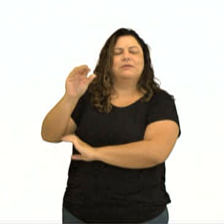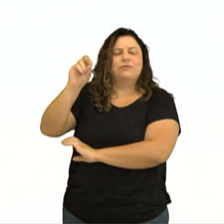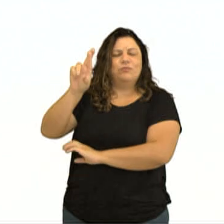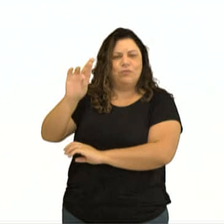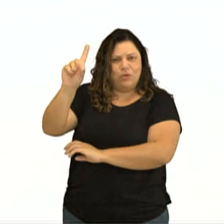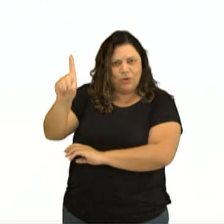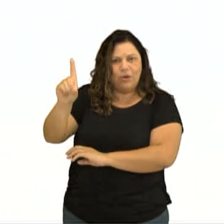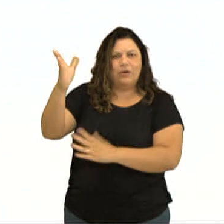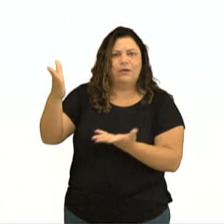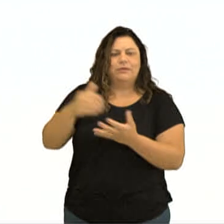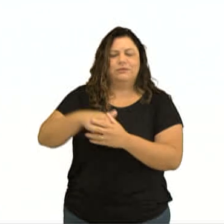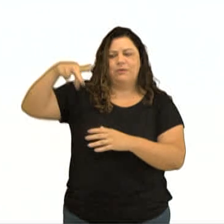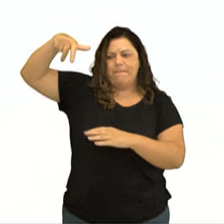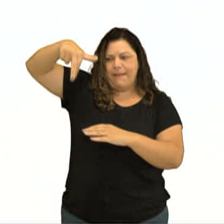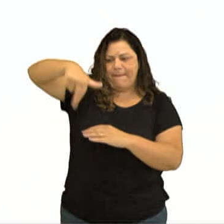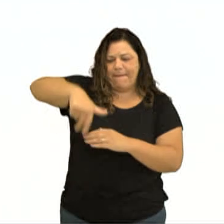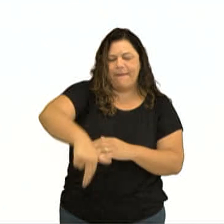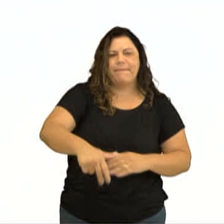Hole.